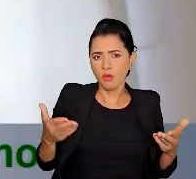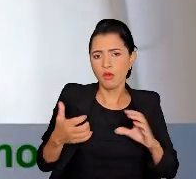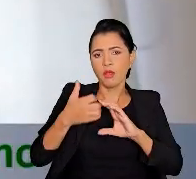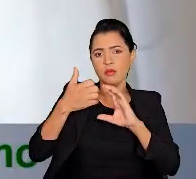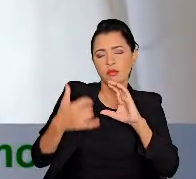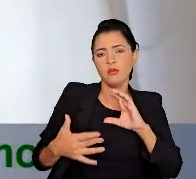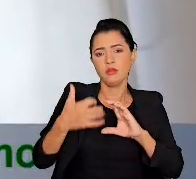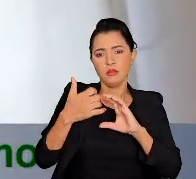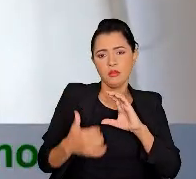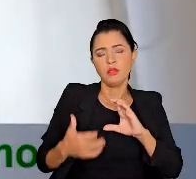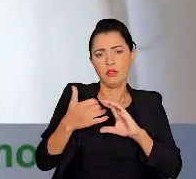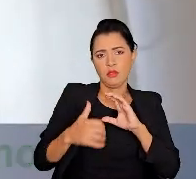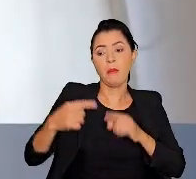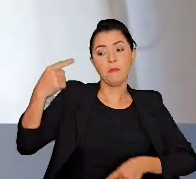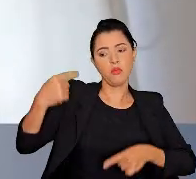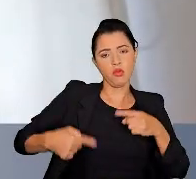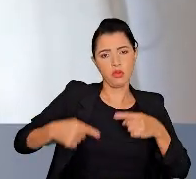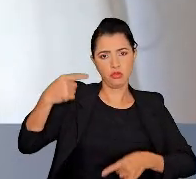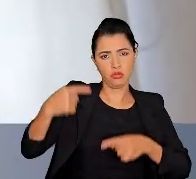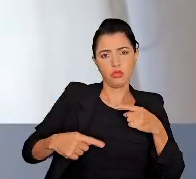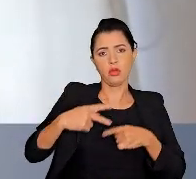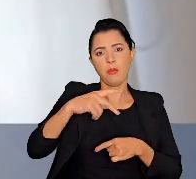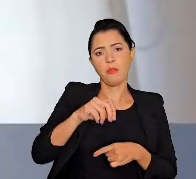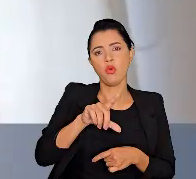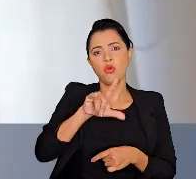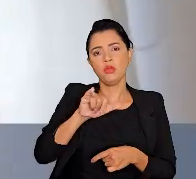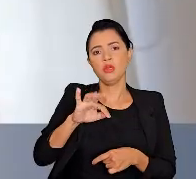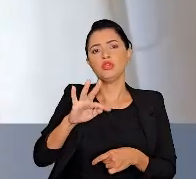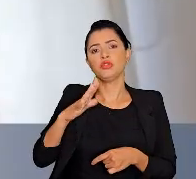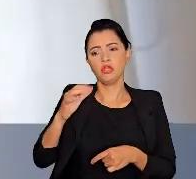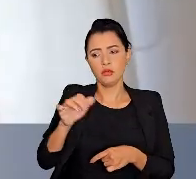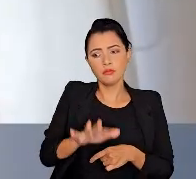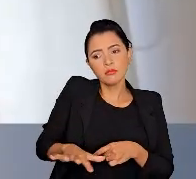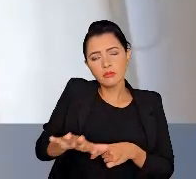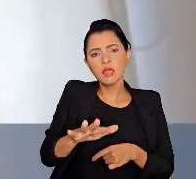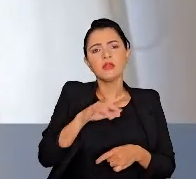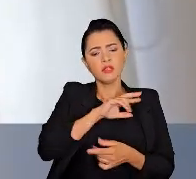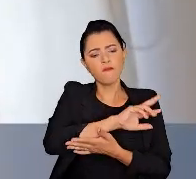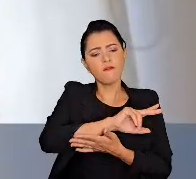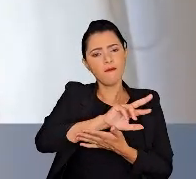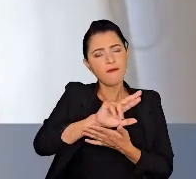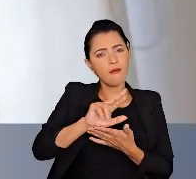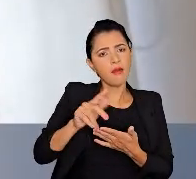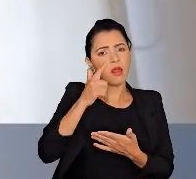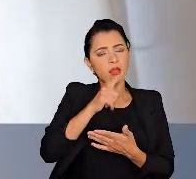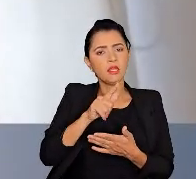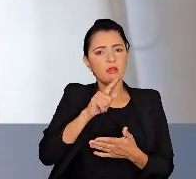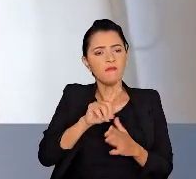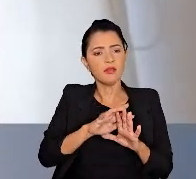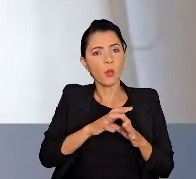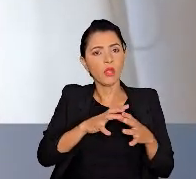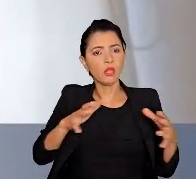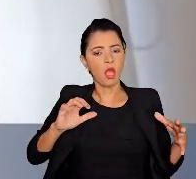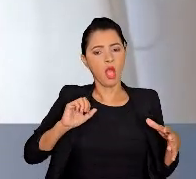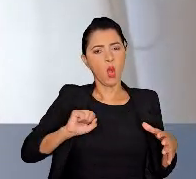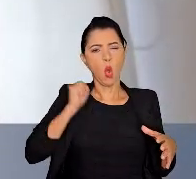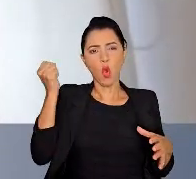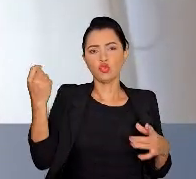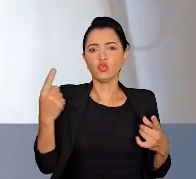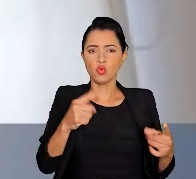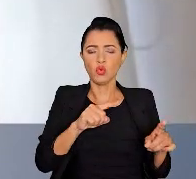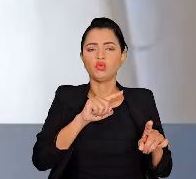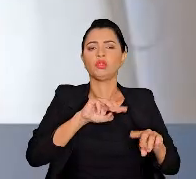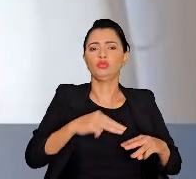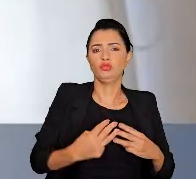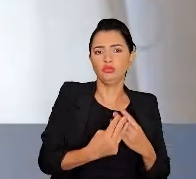características políticas. E são muitos os caminhos que alimentaram esse ódio contra os judeus, que têm cumprido